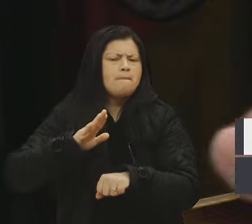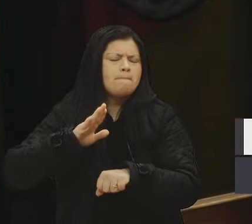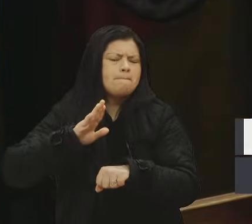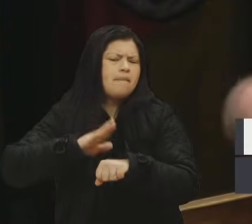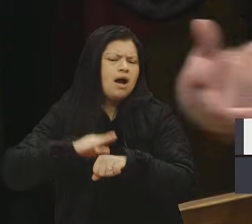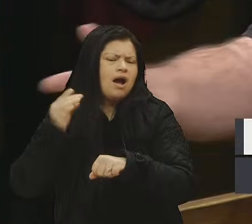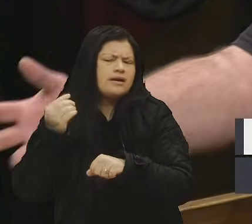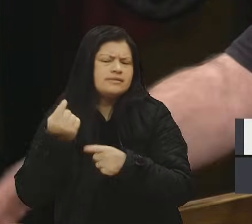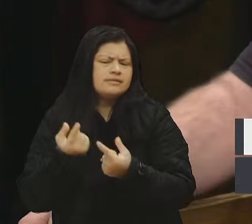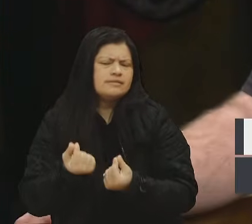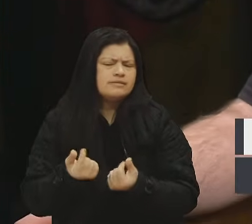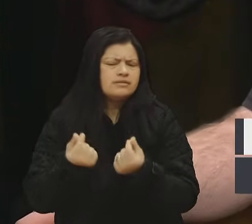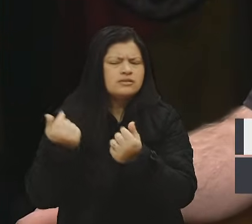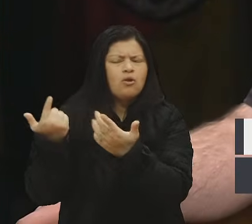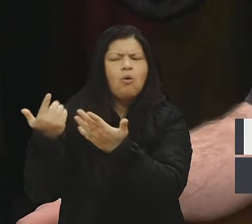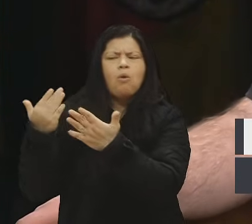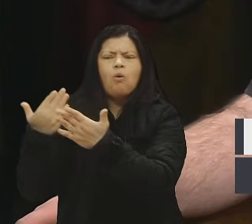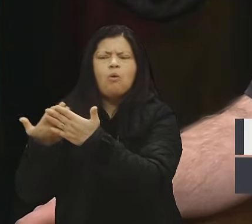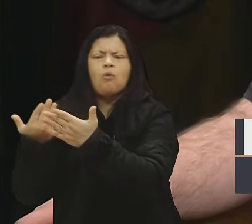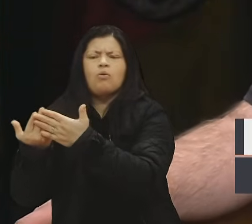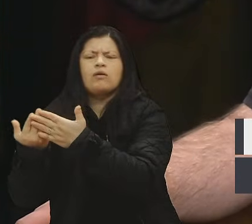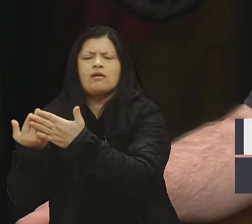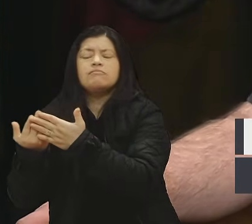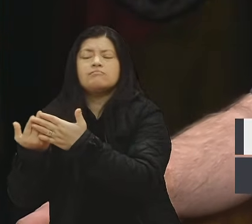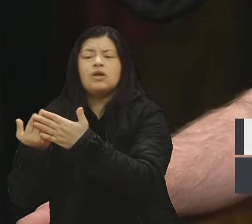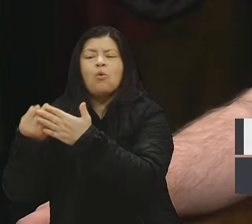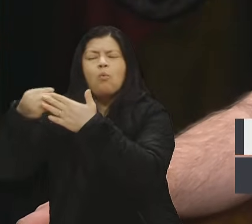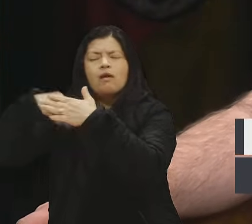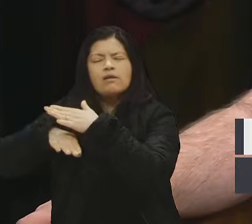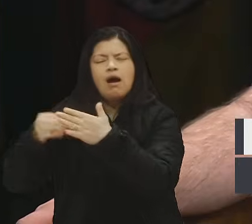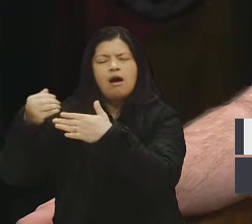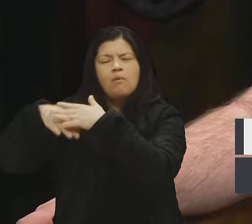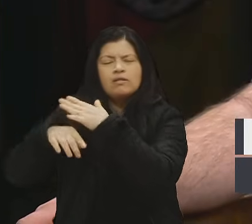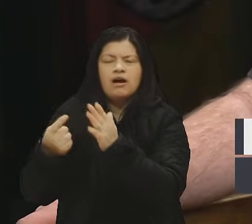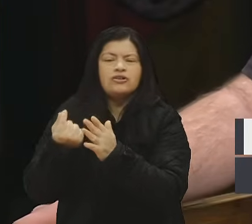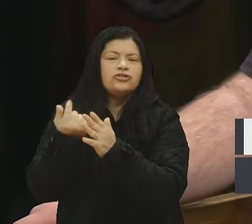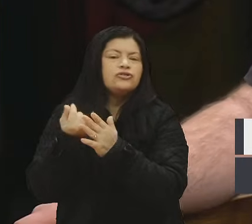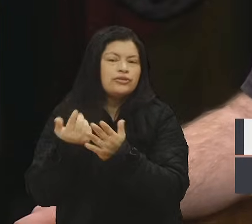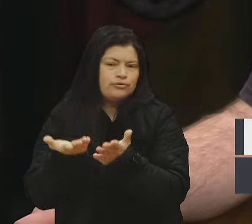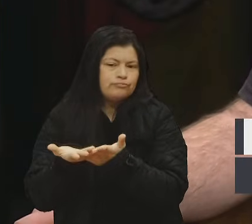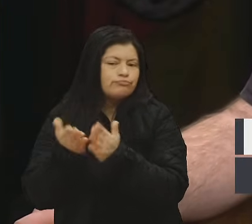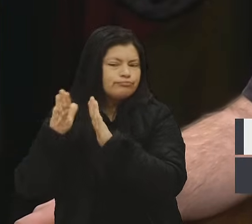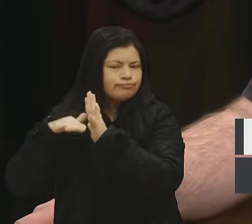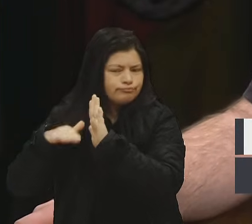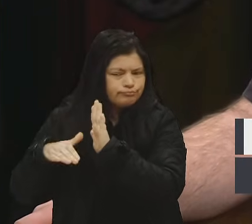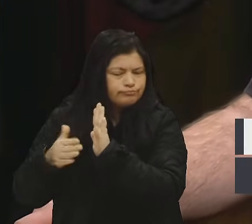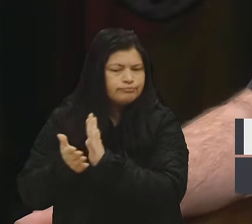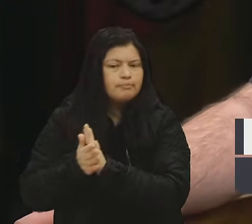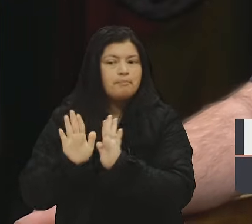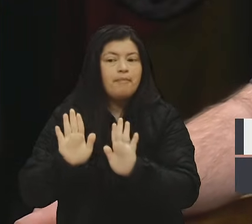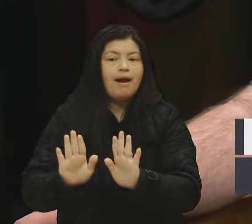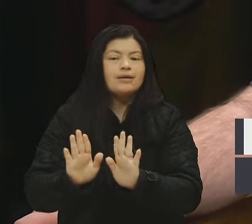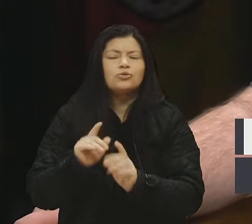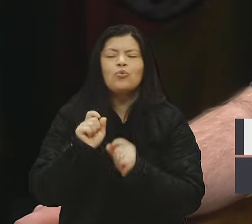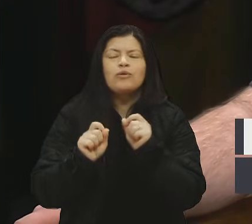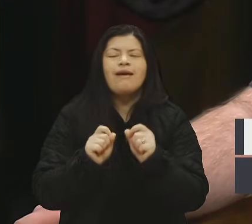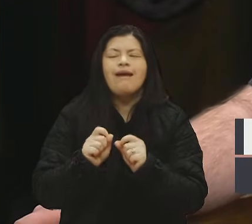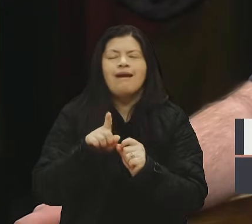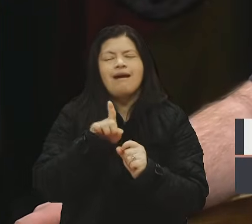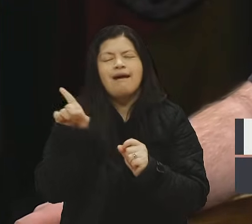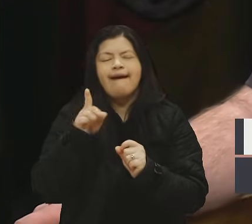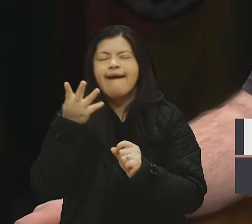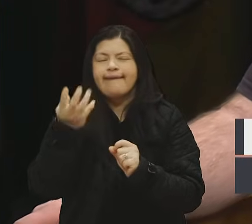ele vai conseguir economizar. Mas no fundo, o que eles querem é